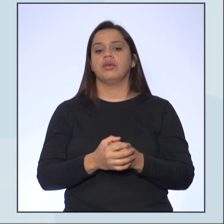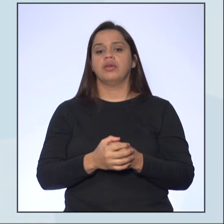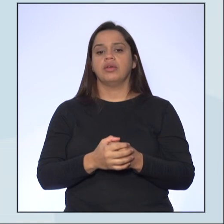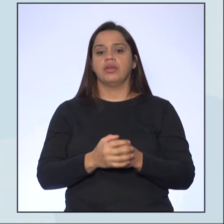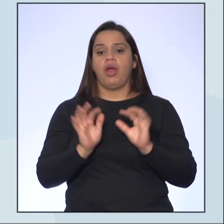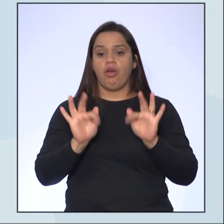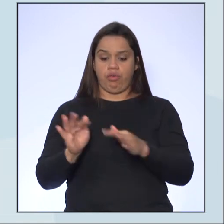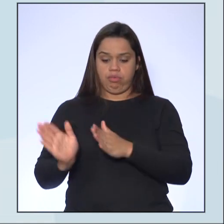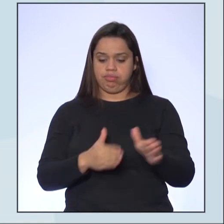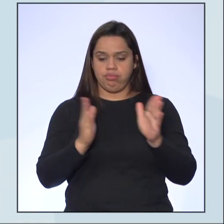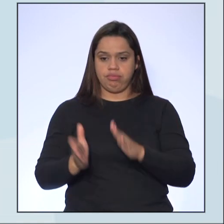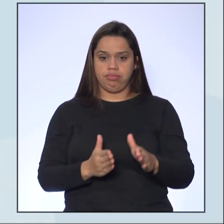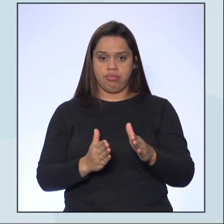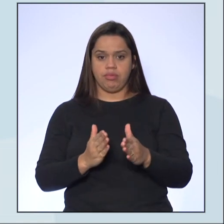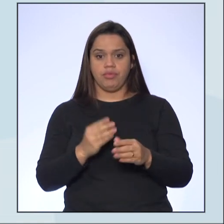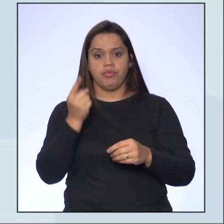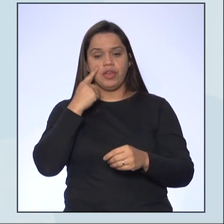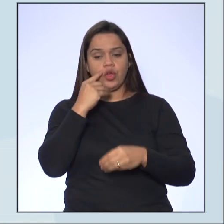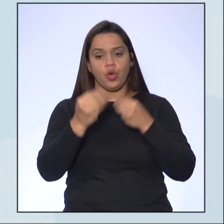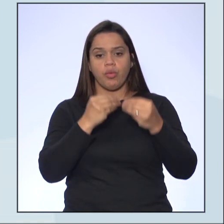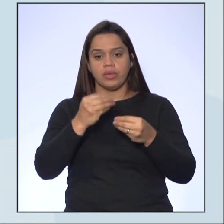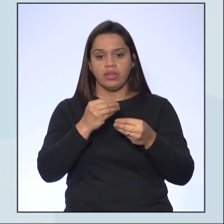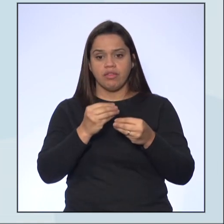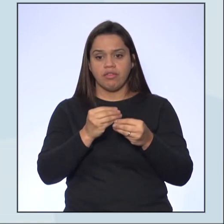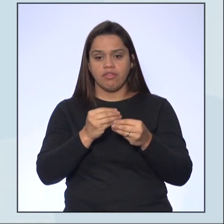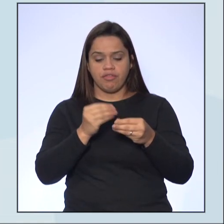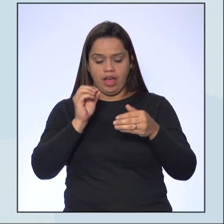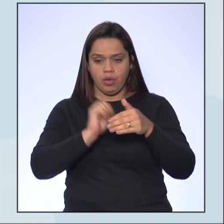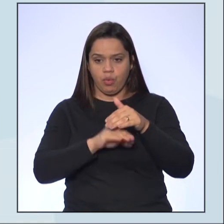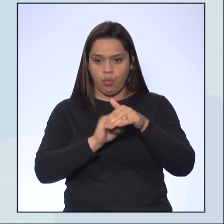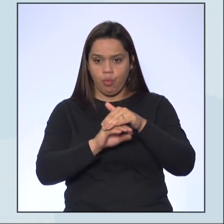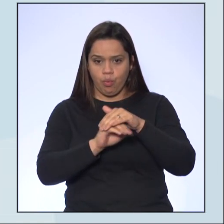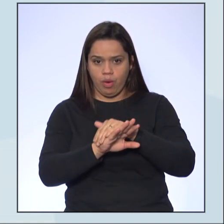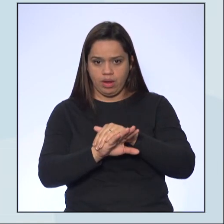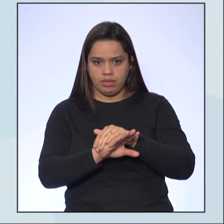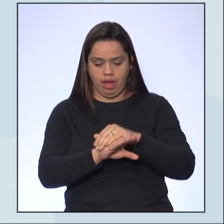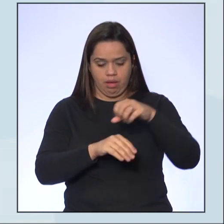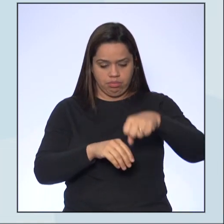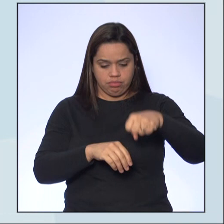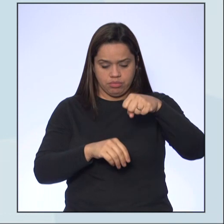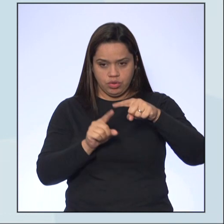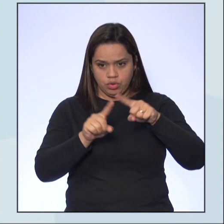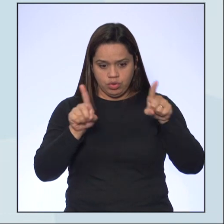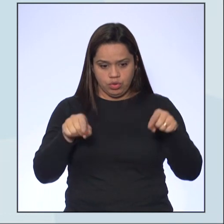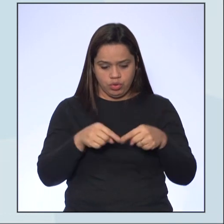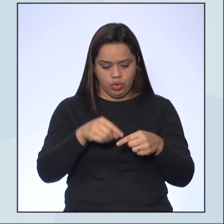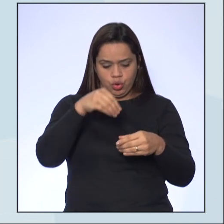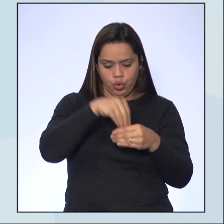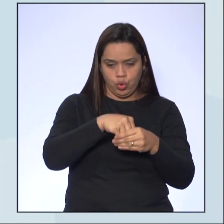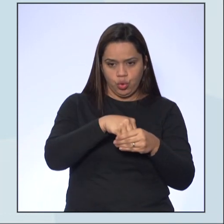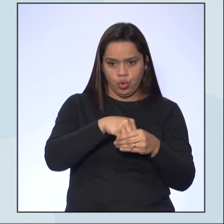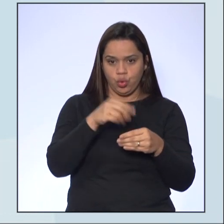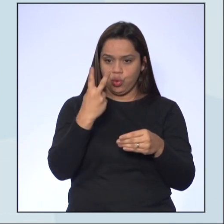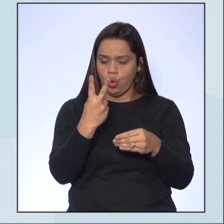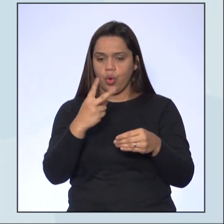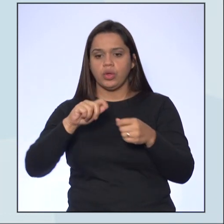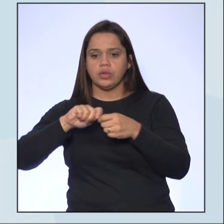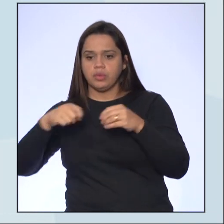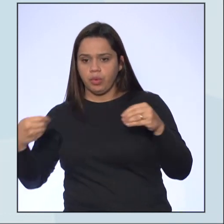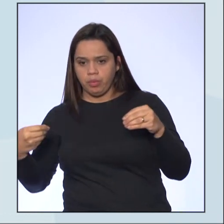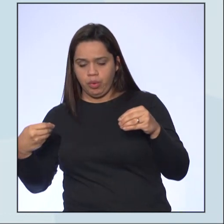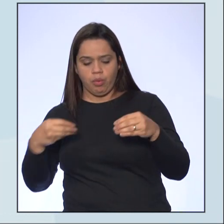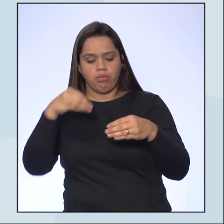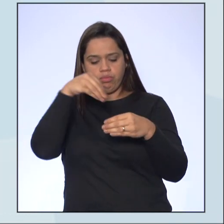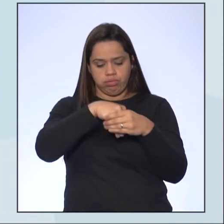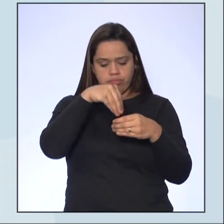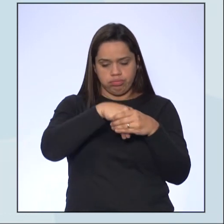acondicionamento dos bombons em embalagem de 2 unidades cada. Esse acondicionamento é colocar o bombom na embalagem, Isso, né? De uma forma mais guardar. simples